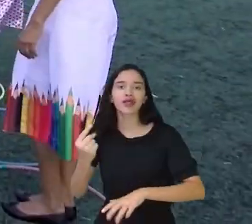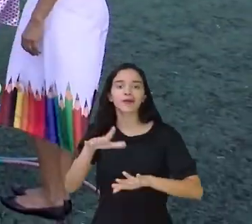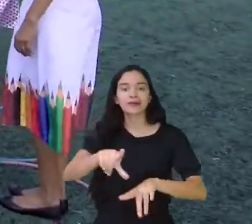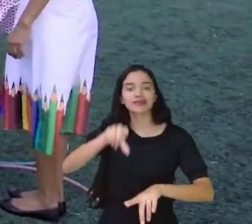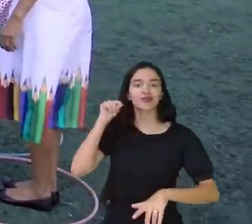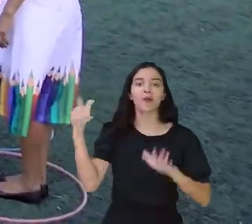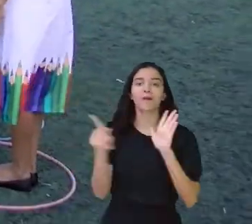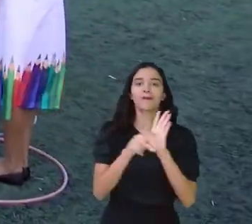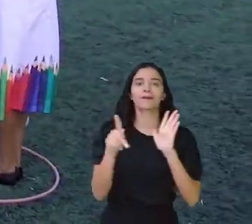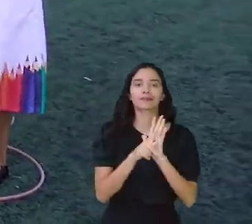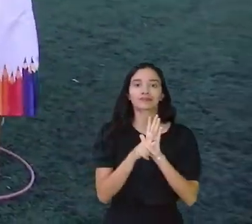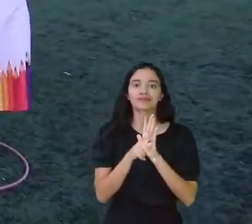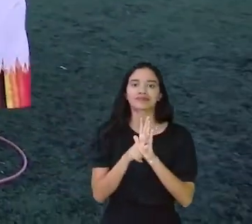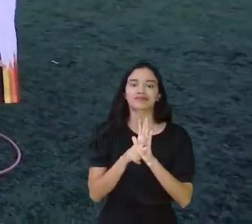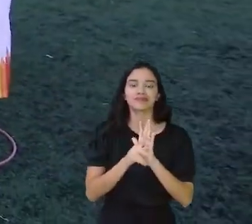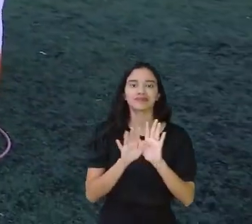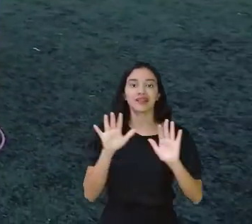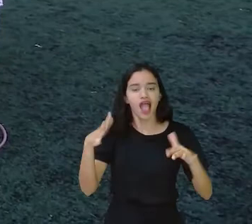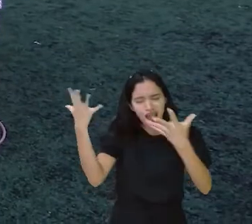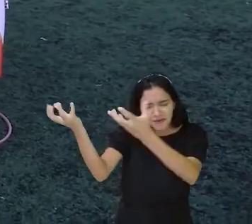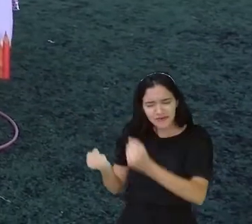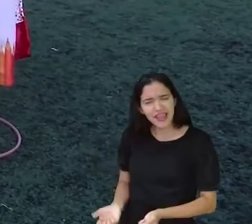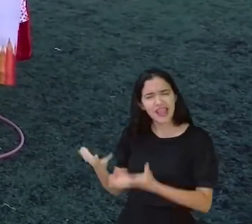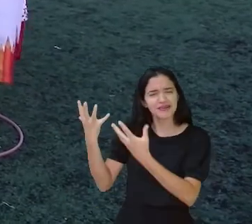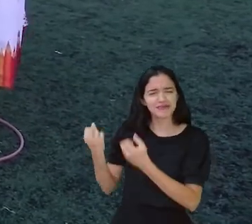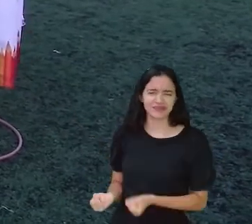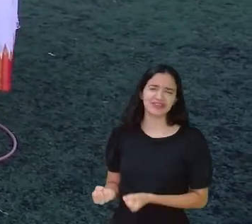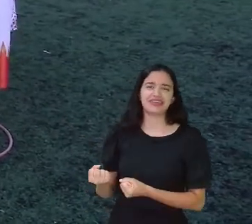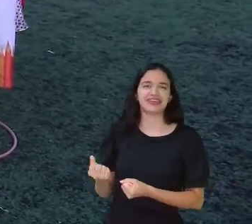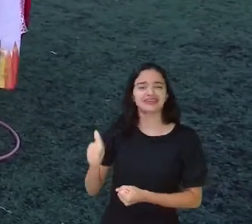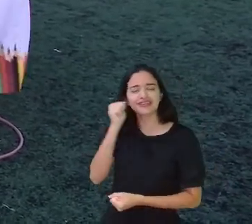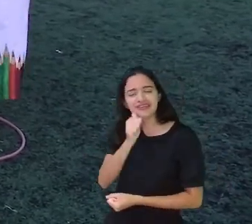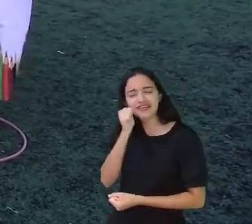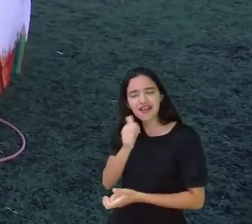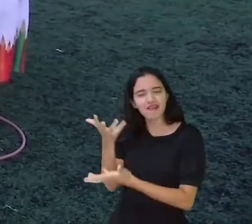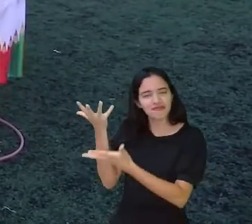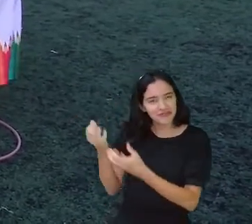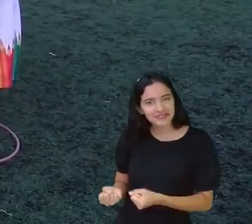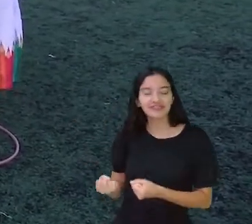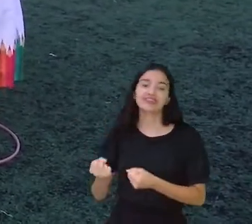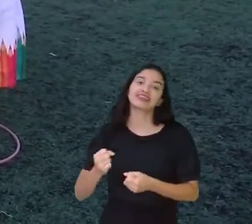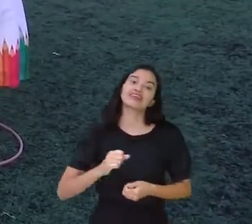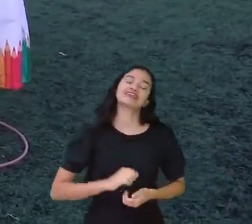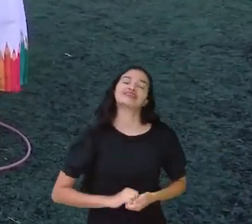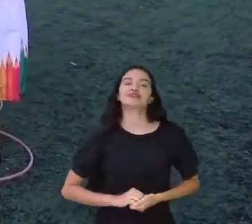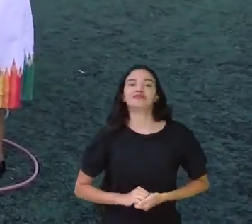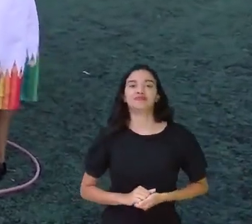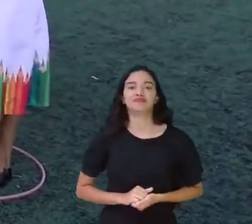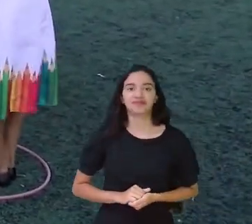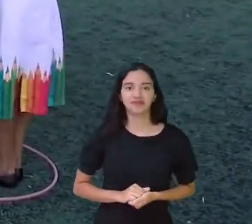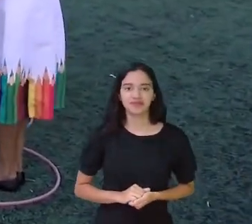Eu quero esse! Vai! Vem, Marieta, vem! Eu tenho pra mim, tem! Olha aqui, Marieta!